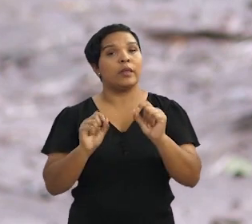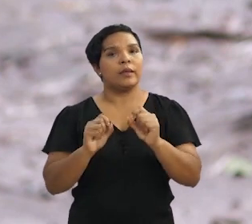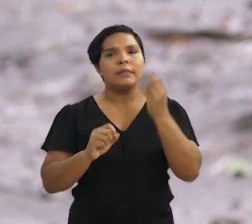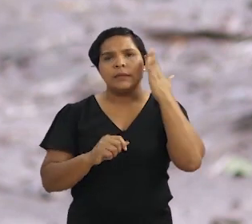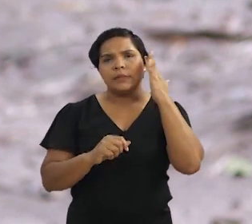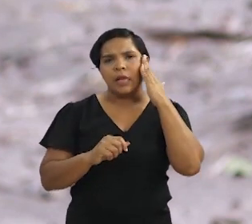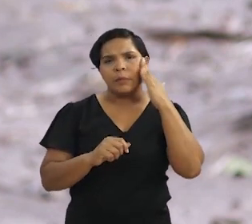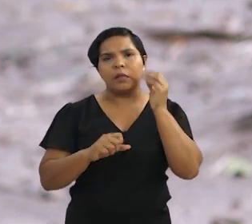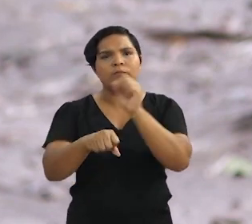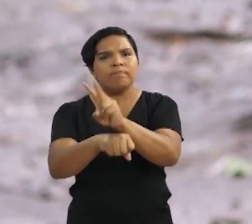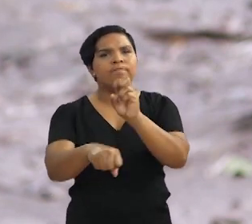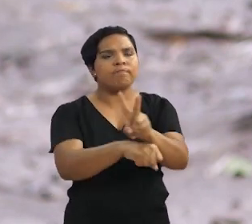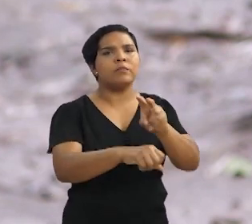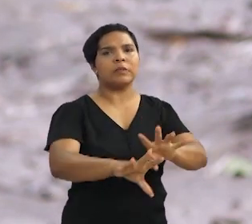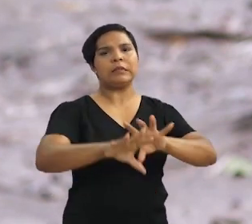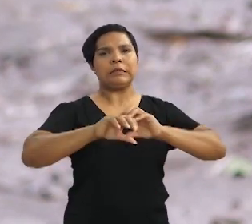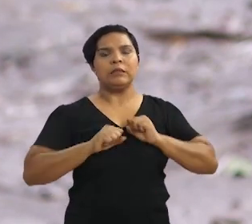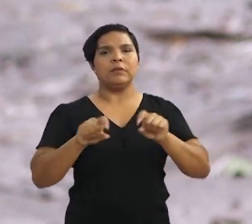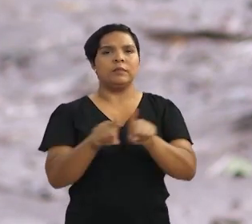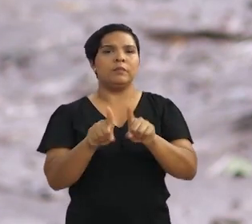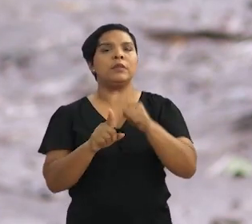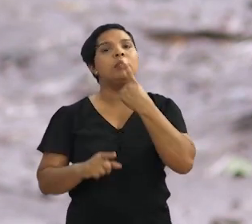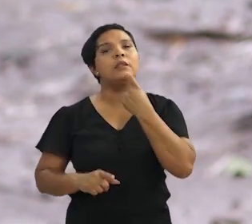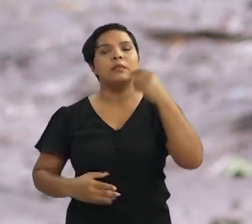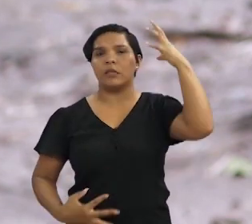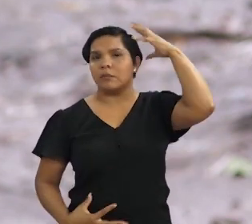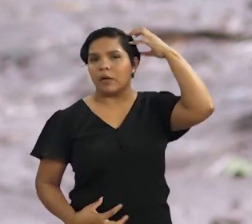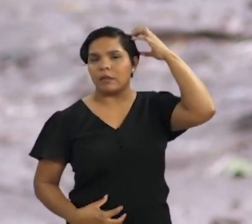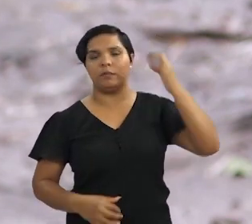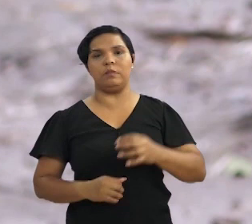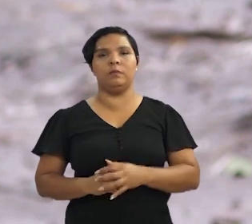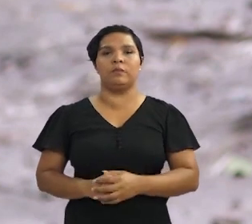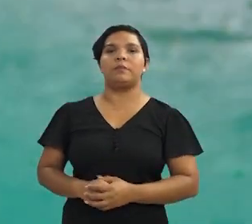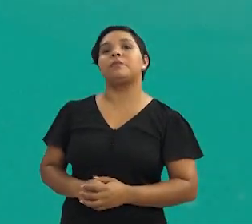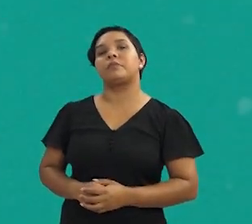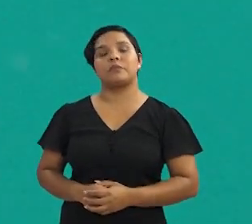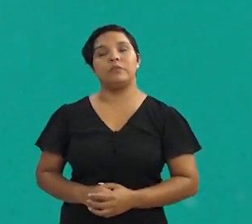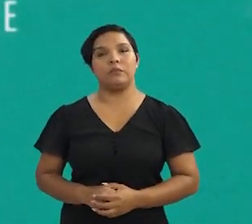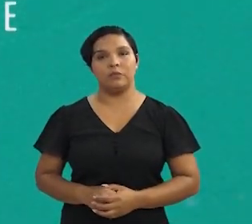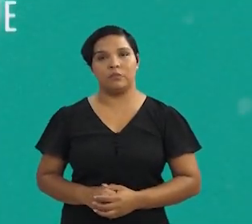estudo consiste na identificação de vetores de transmissão e na análise do sangue de macacos.